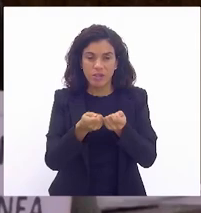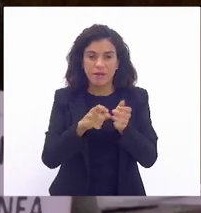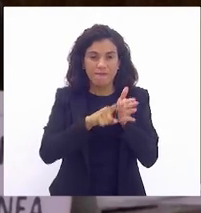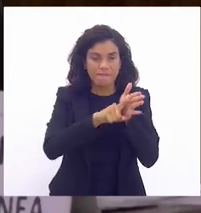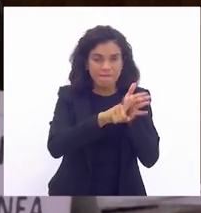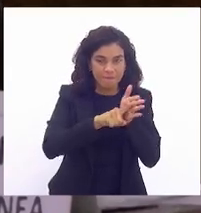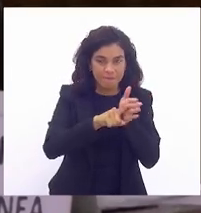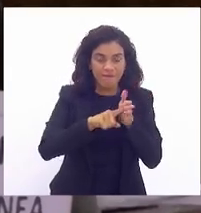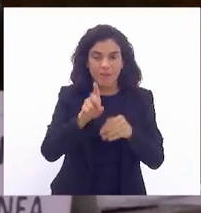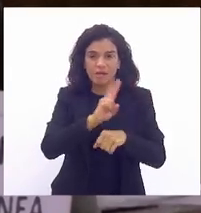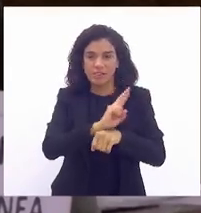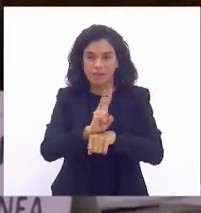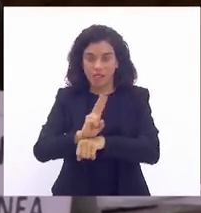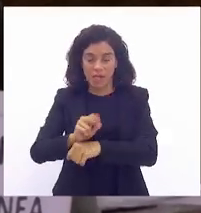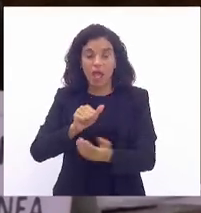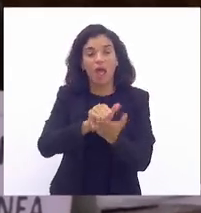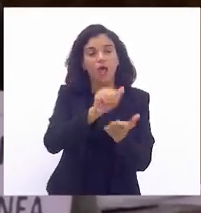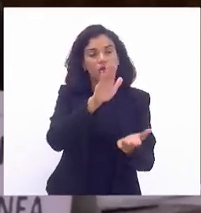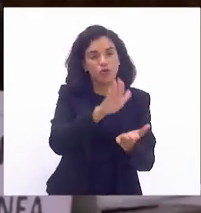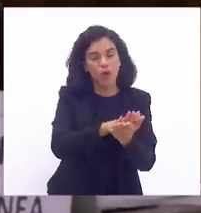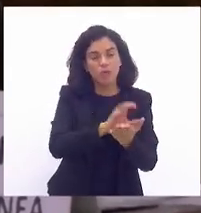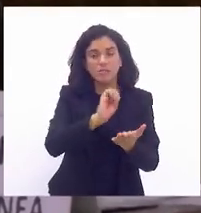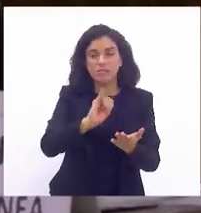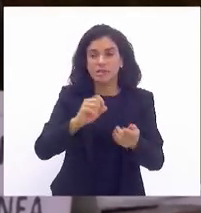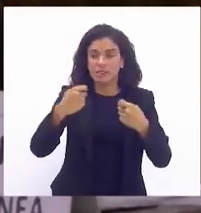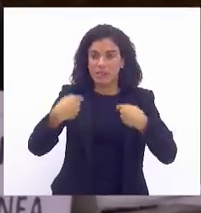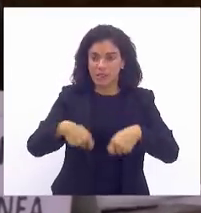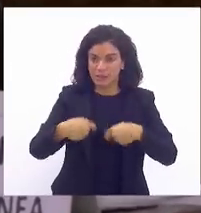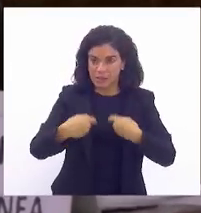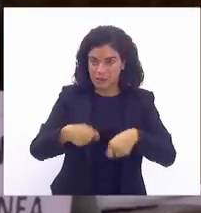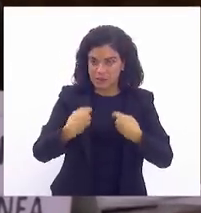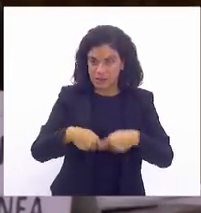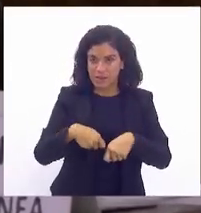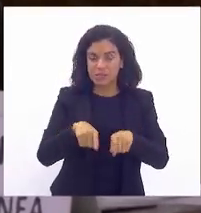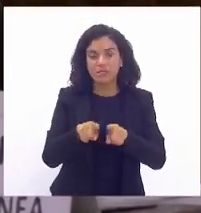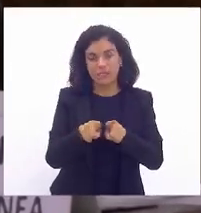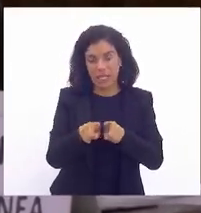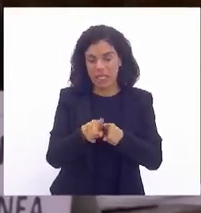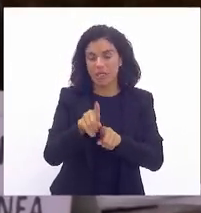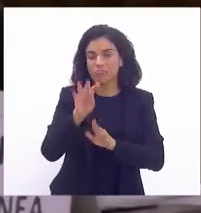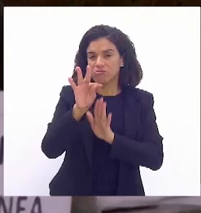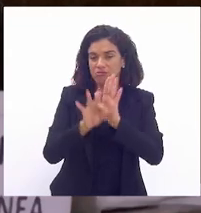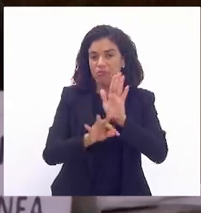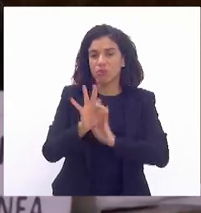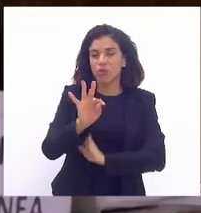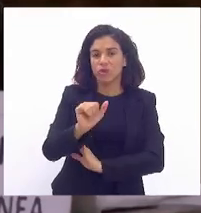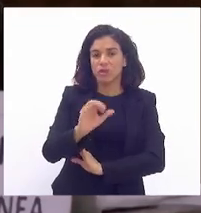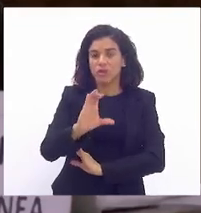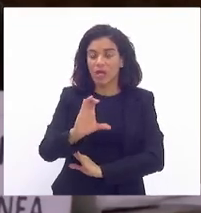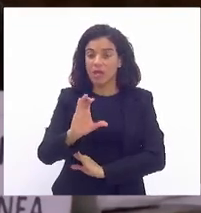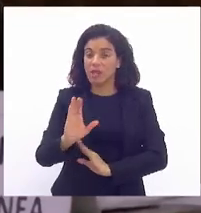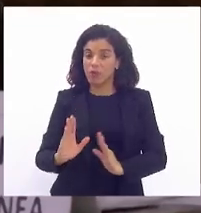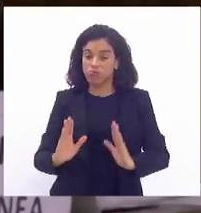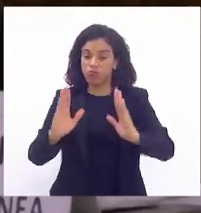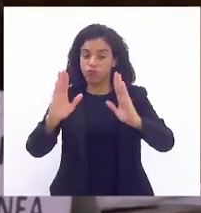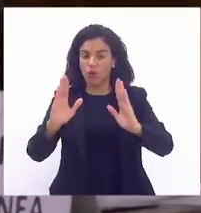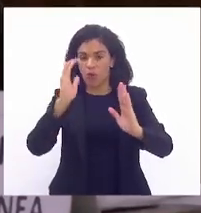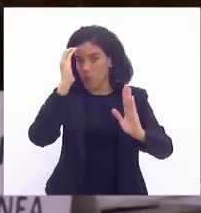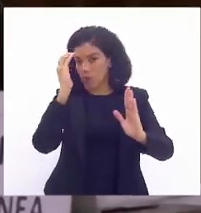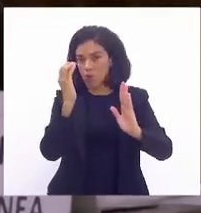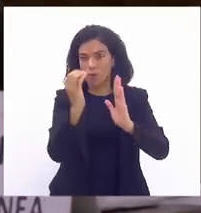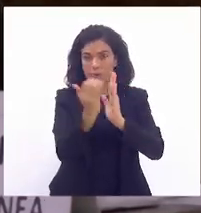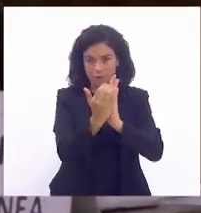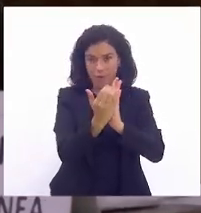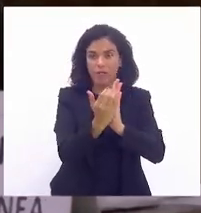fiscalizações, autuamos quando necessário, existe de fato um TAC, né, com prazo de cumprimento e de